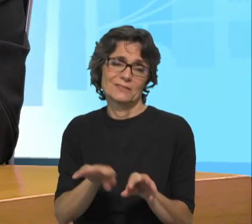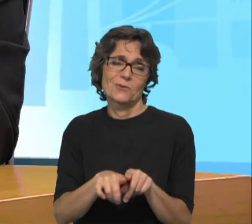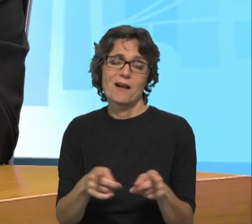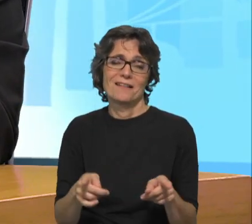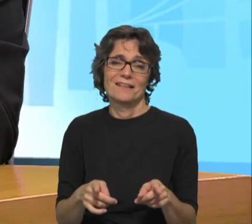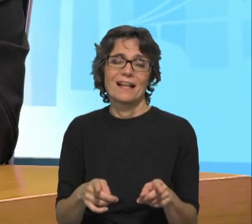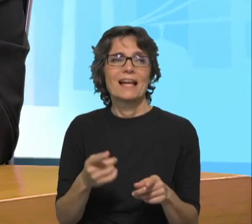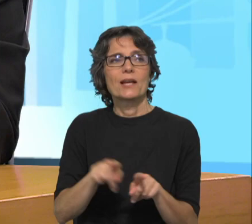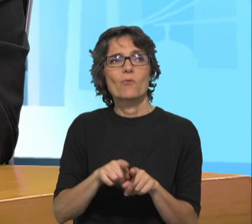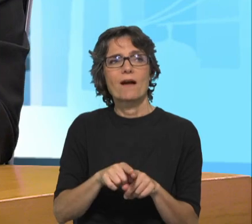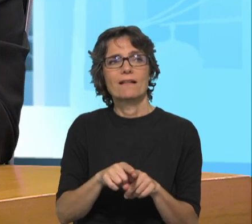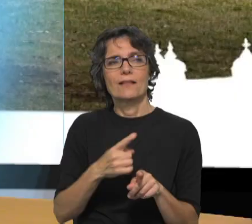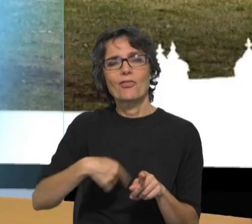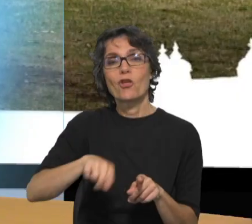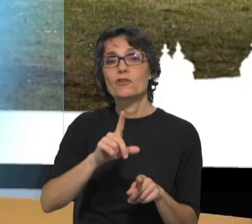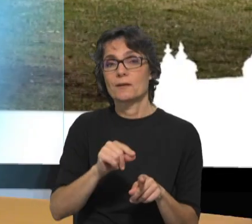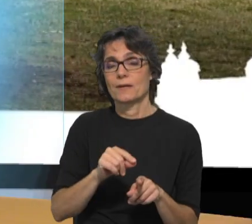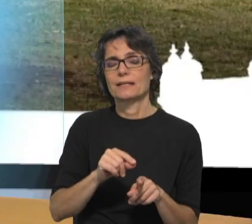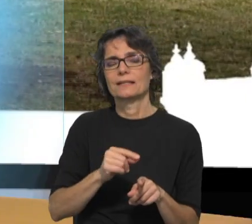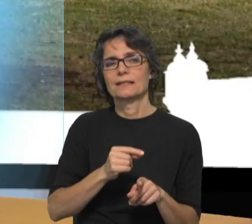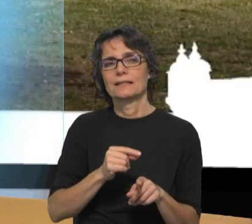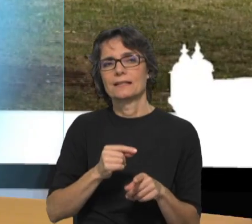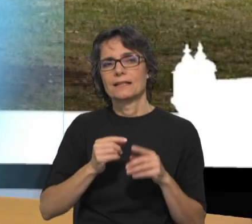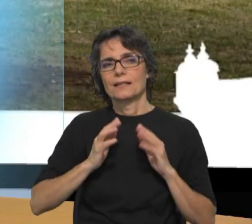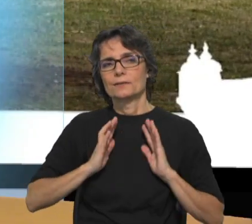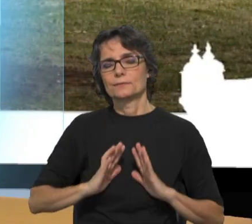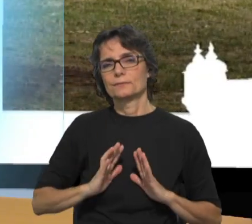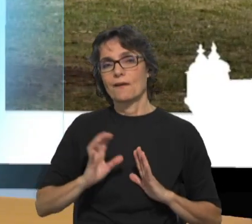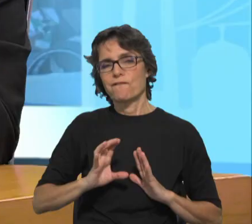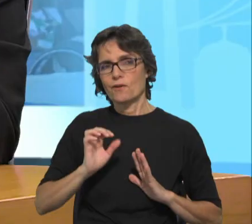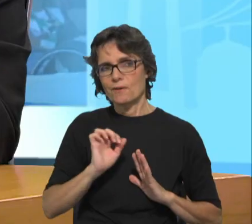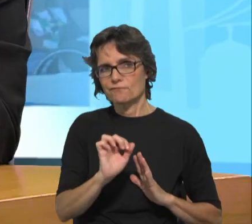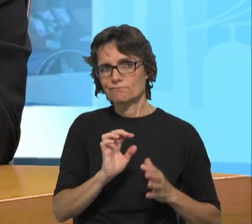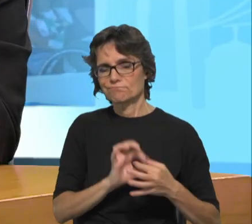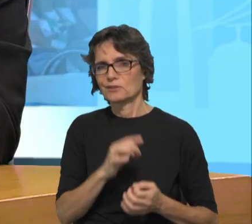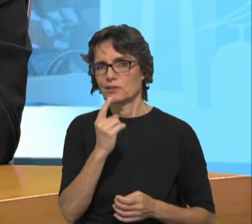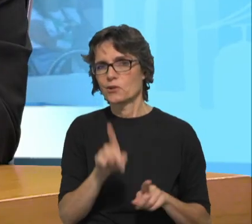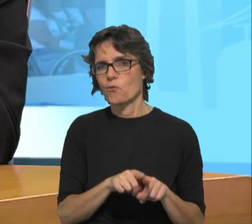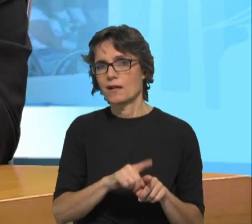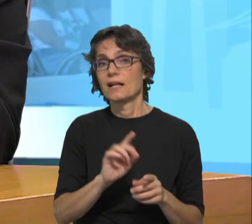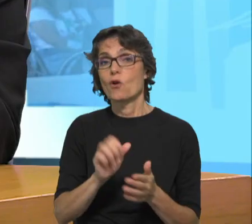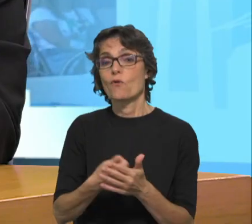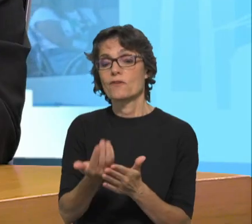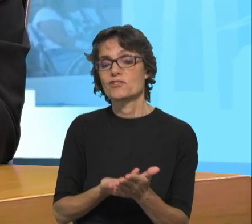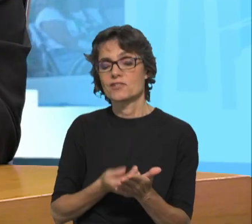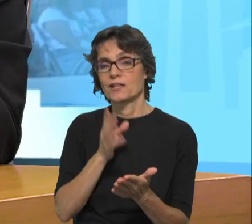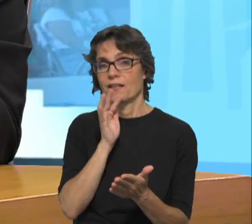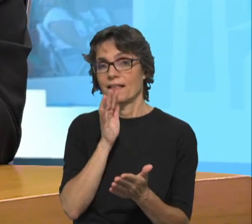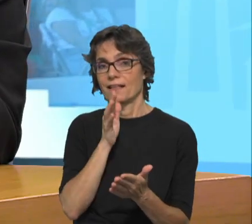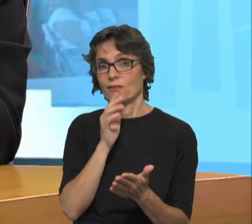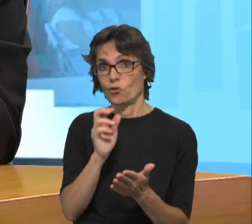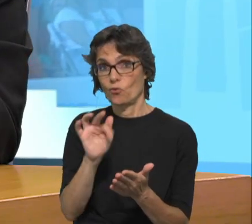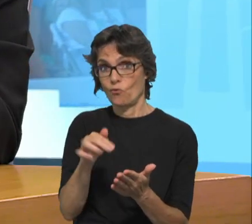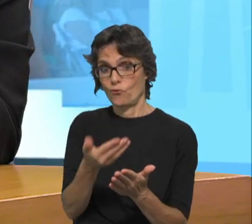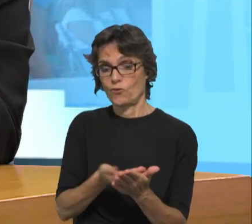a que também nós aprendamos a descansar como Ele. Efetivamente, o Evangelho termina a dizer-nos que este amor que